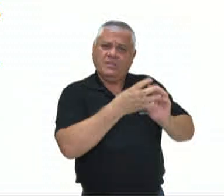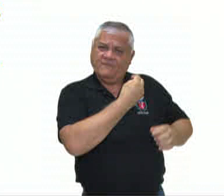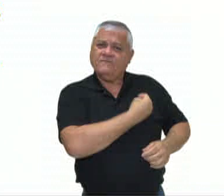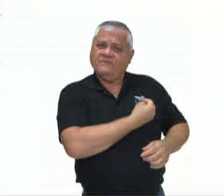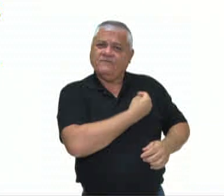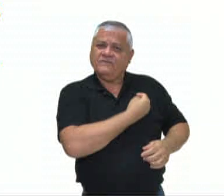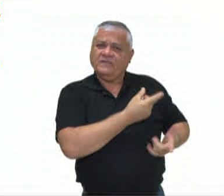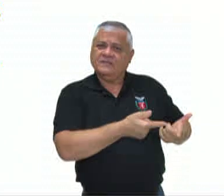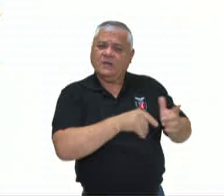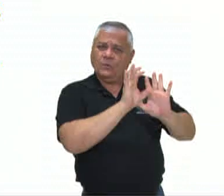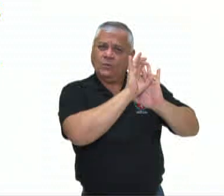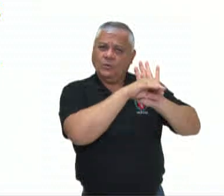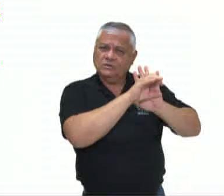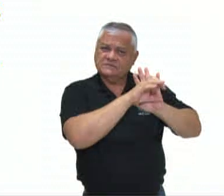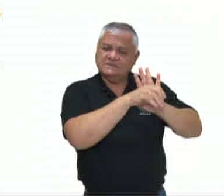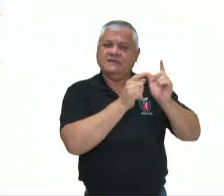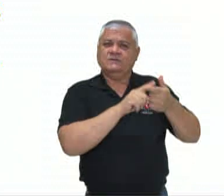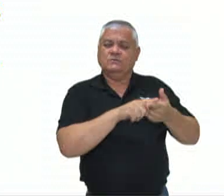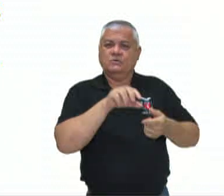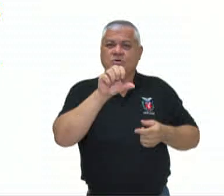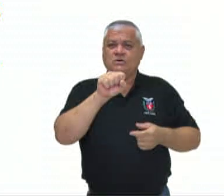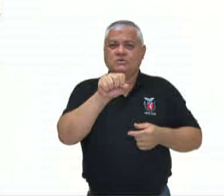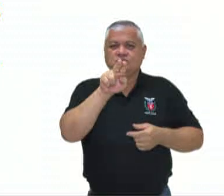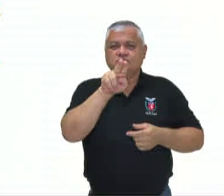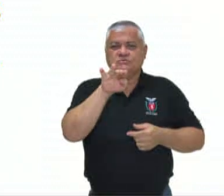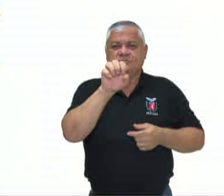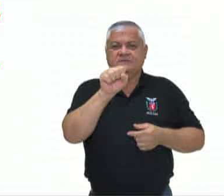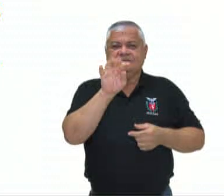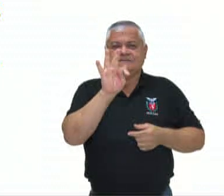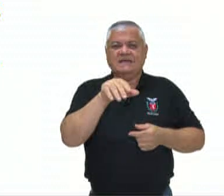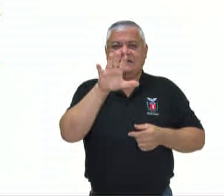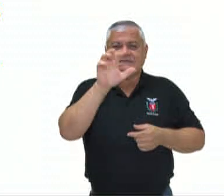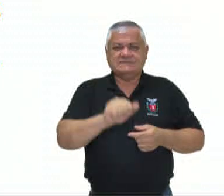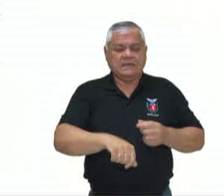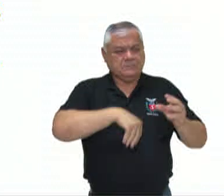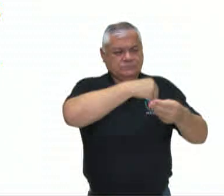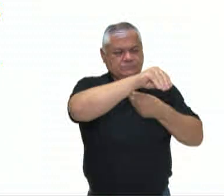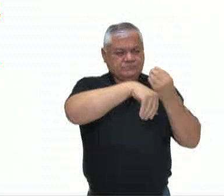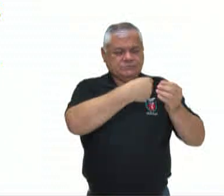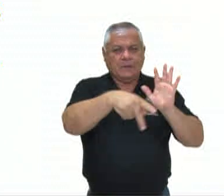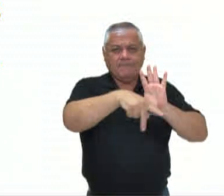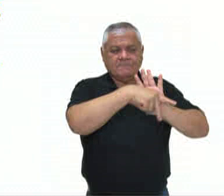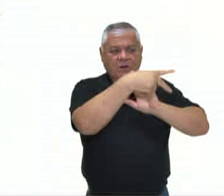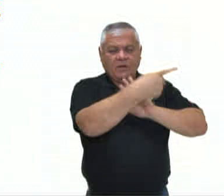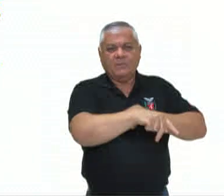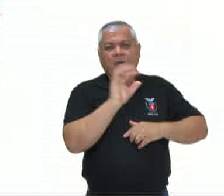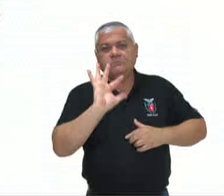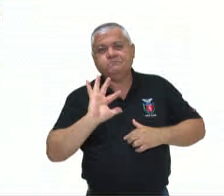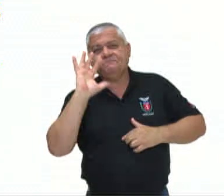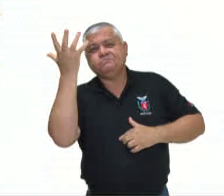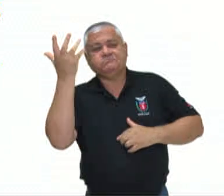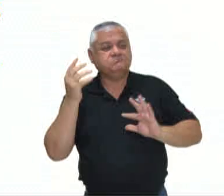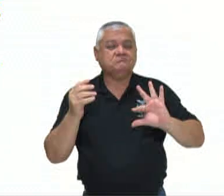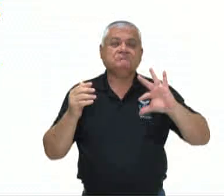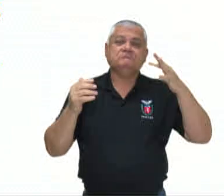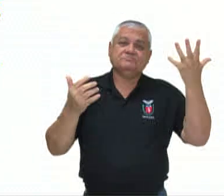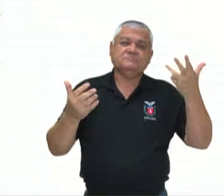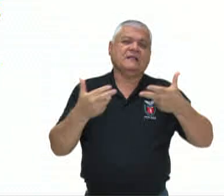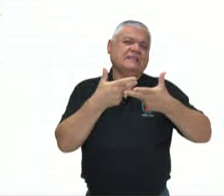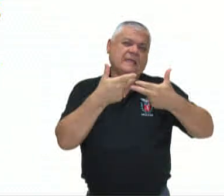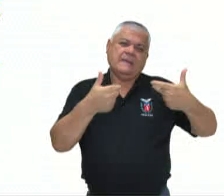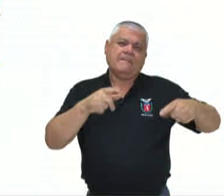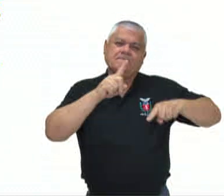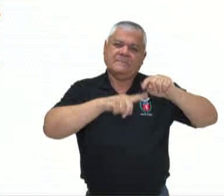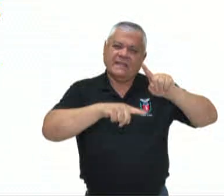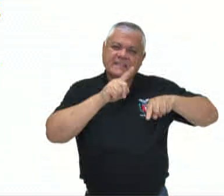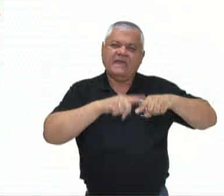pelos conceitos de substância e as oposições que as compõem, essência e acidente, ato e potência, matéria